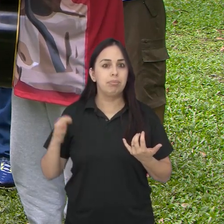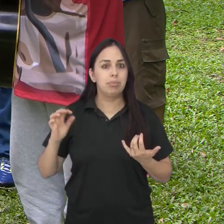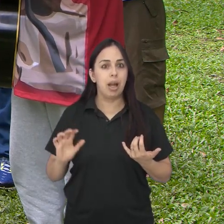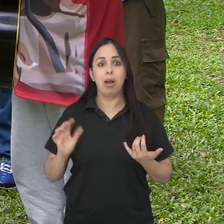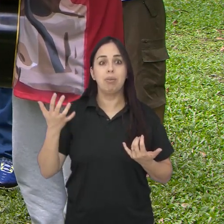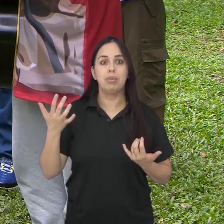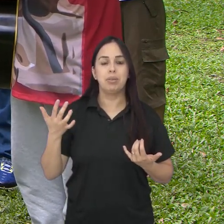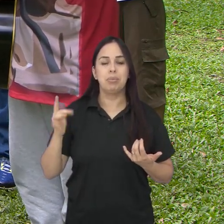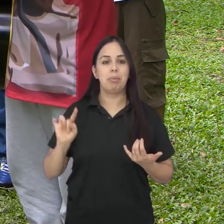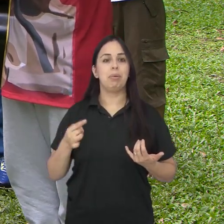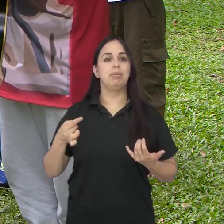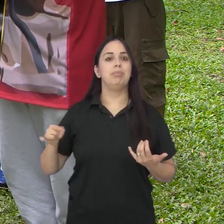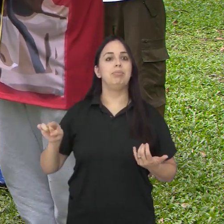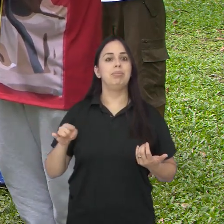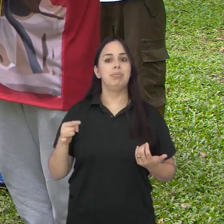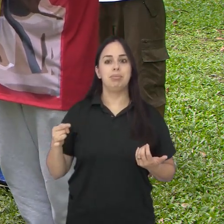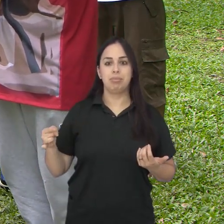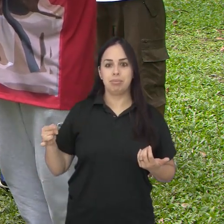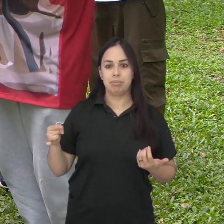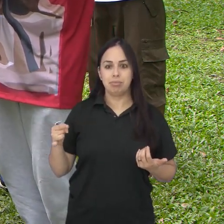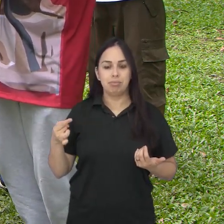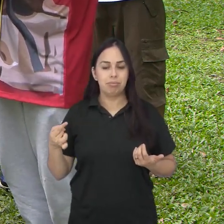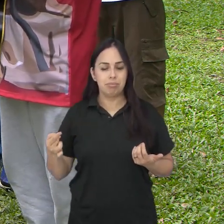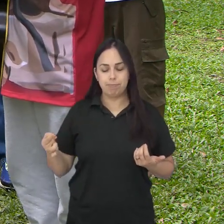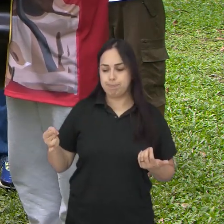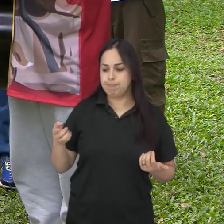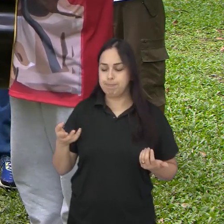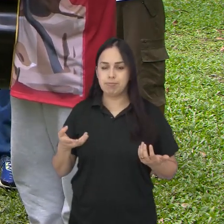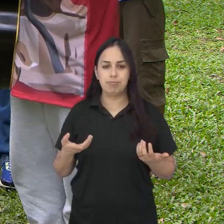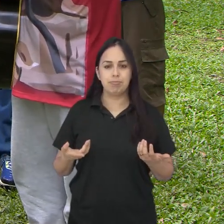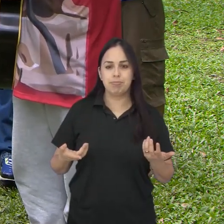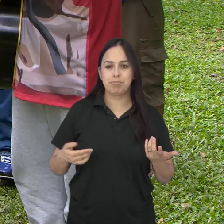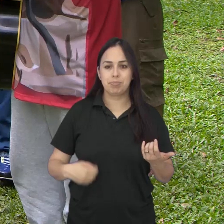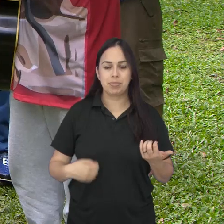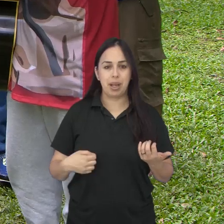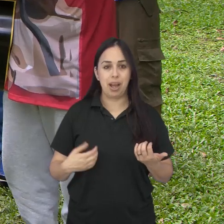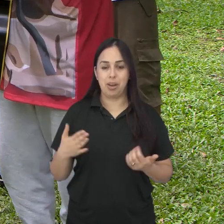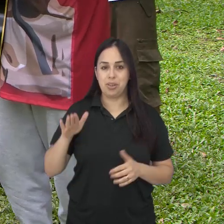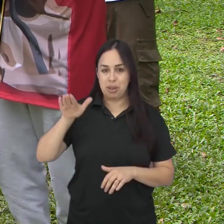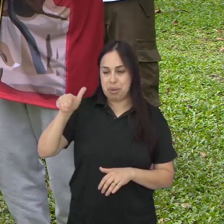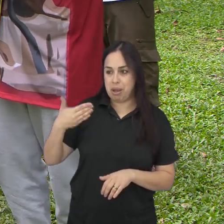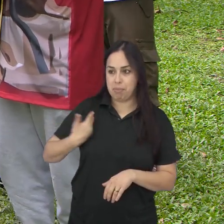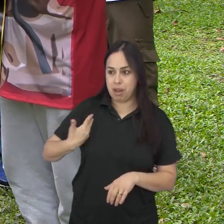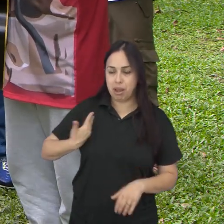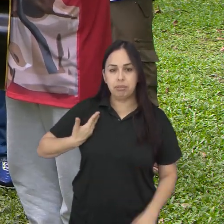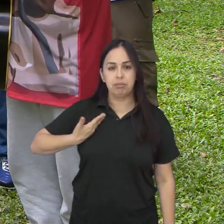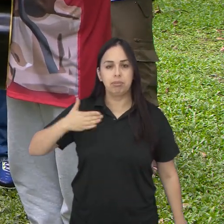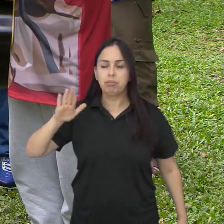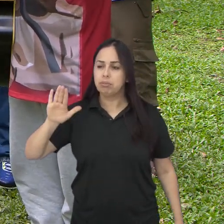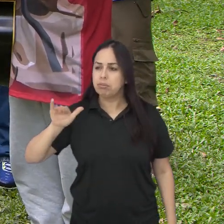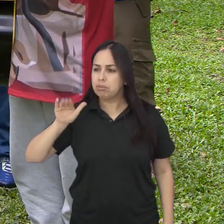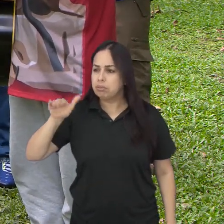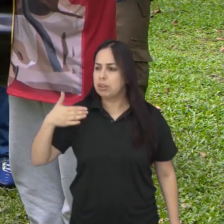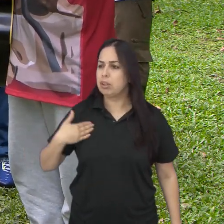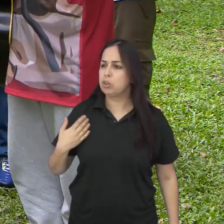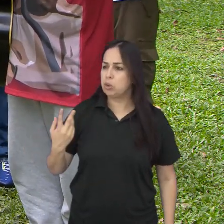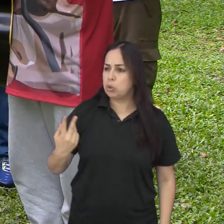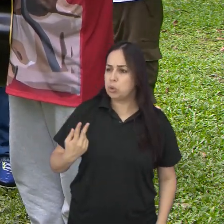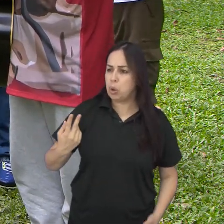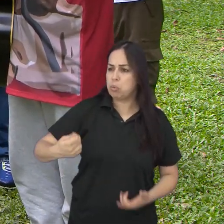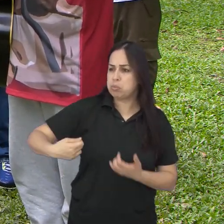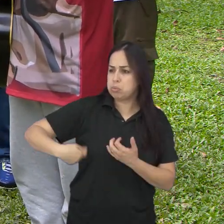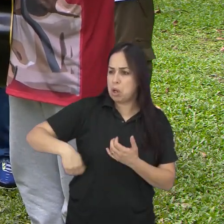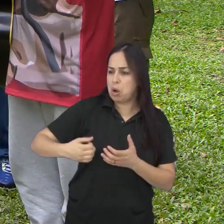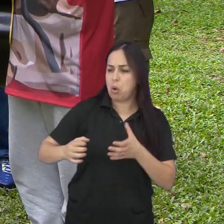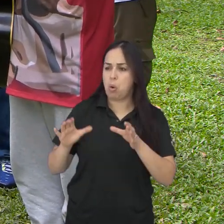uma música da Folia de Reis. E no qual eu chamei o meu amigo lá para a gente poder ver se a gente